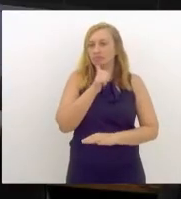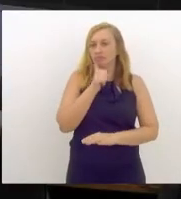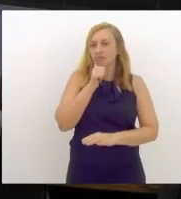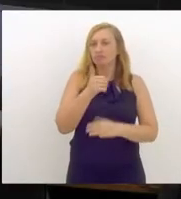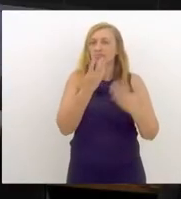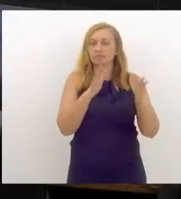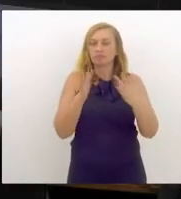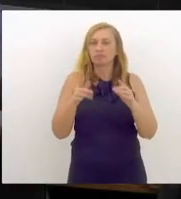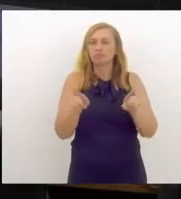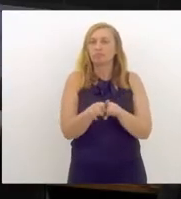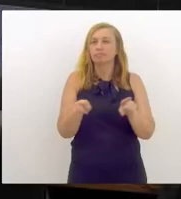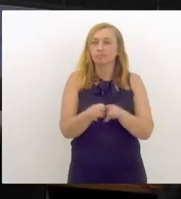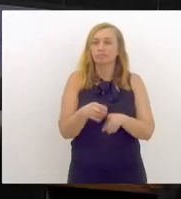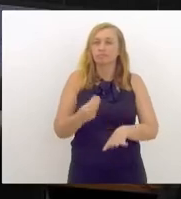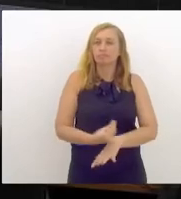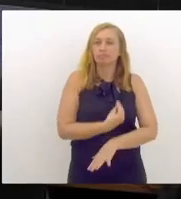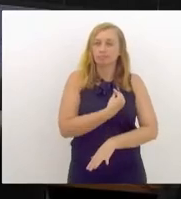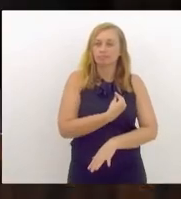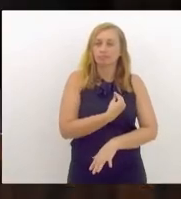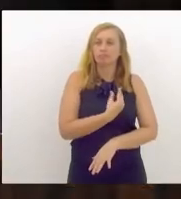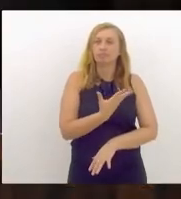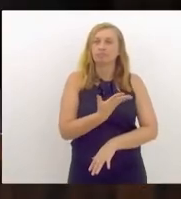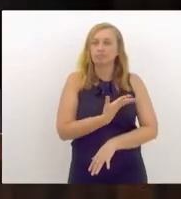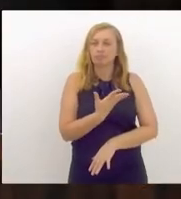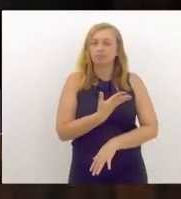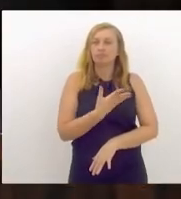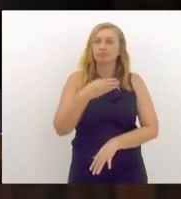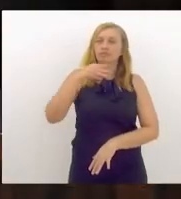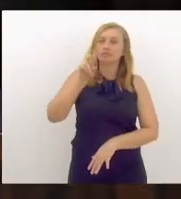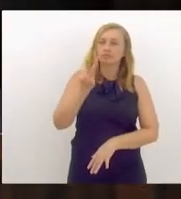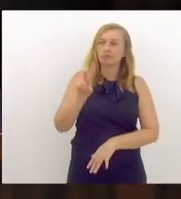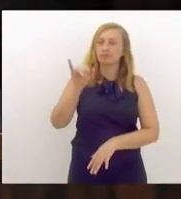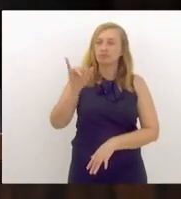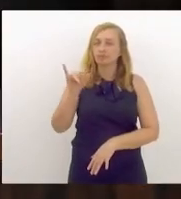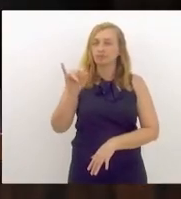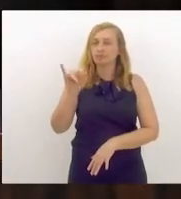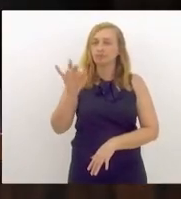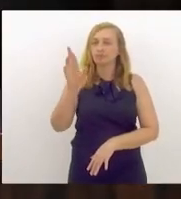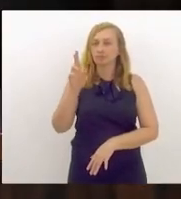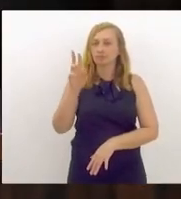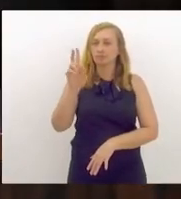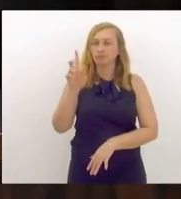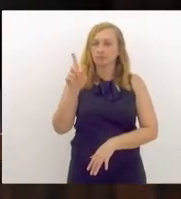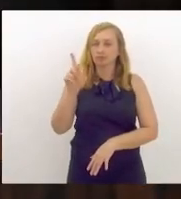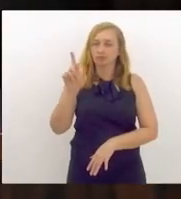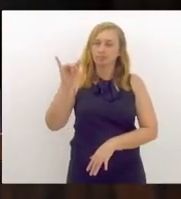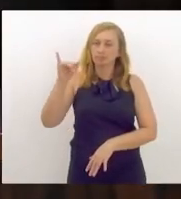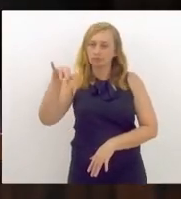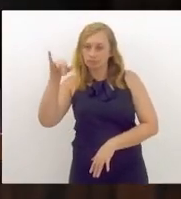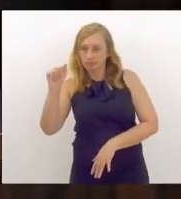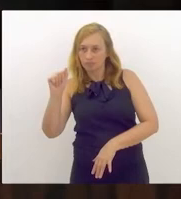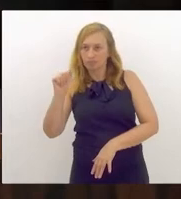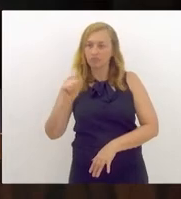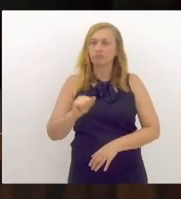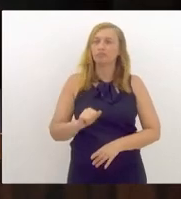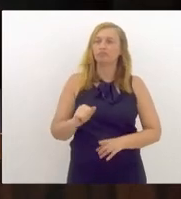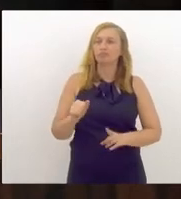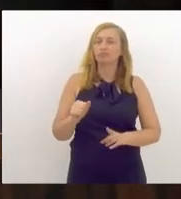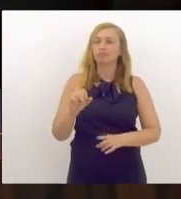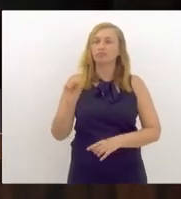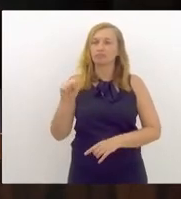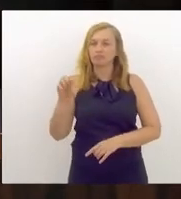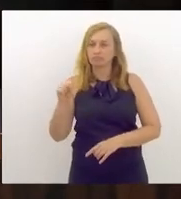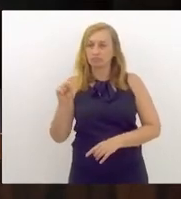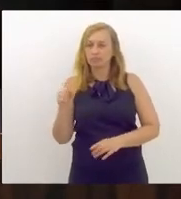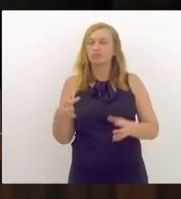uma saudação também aqui a presença da nossa companheira Virgínia Figueiredo Nossa companheira da liga Brasileira de lésbicas também